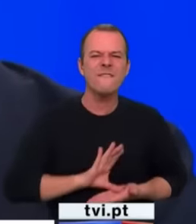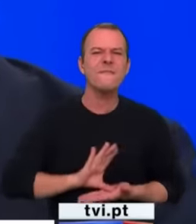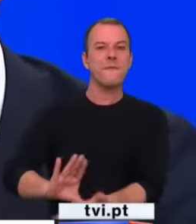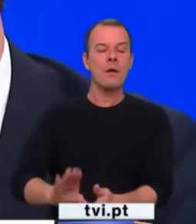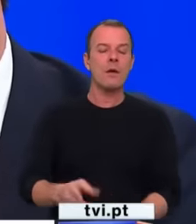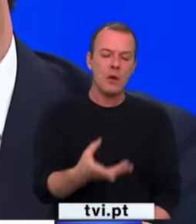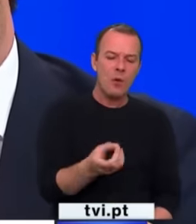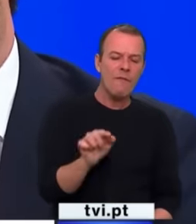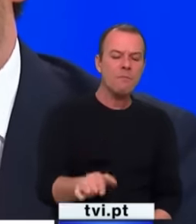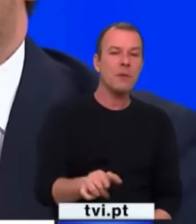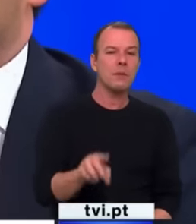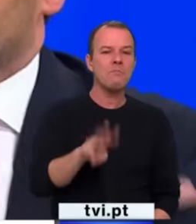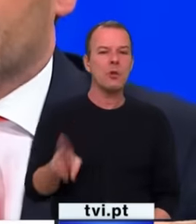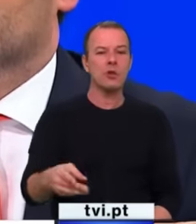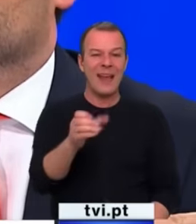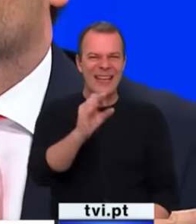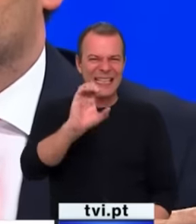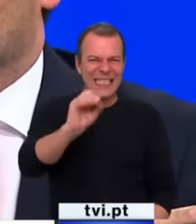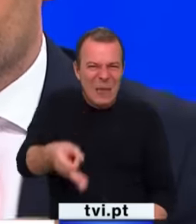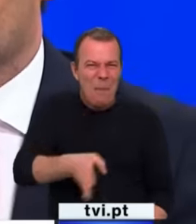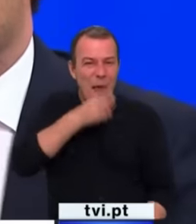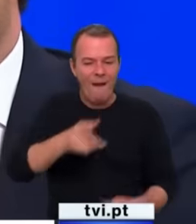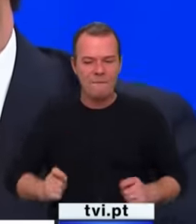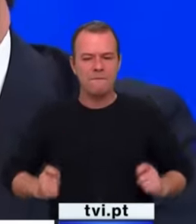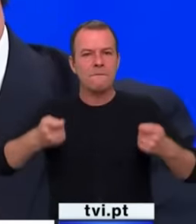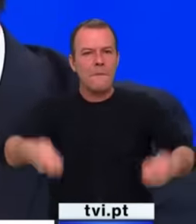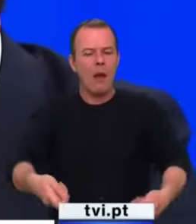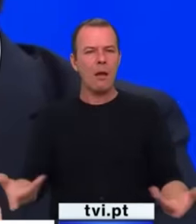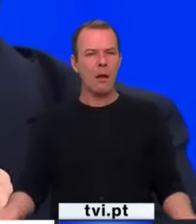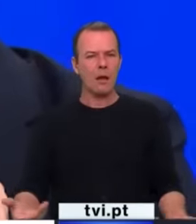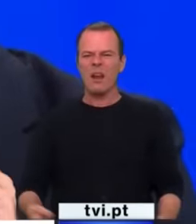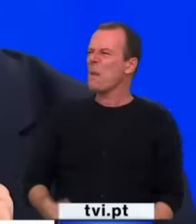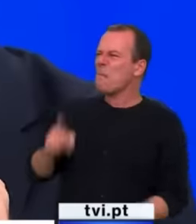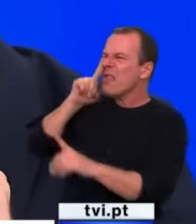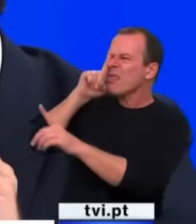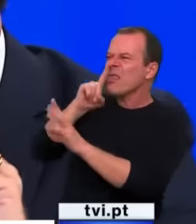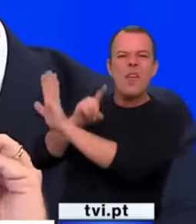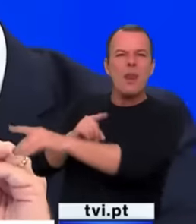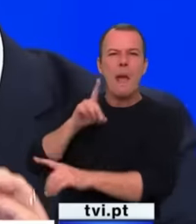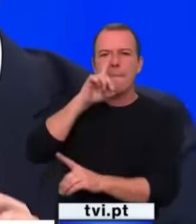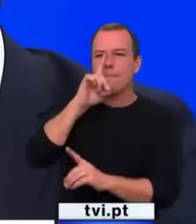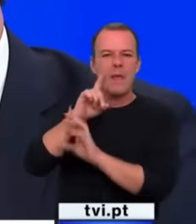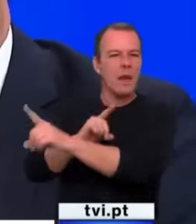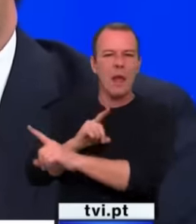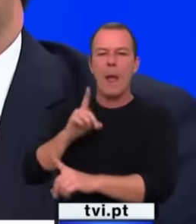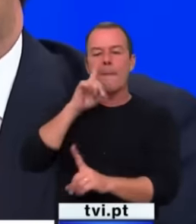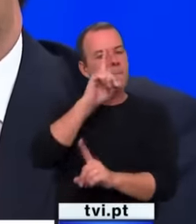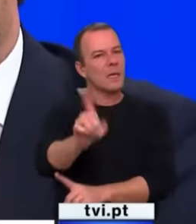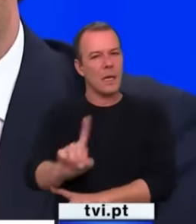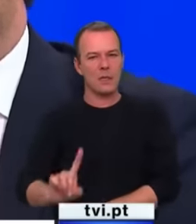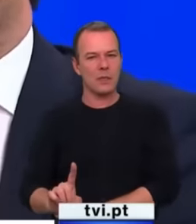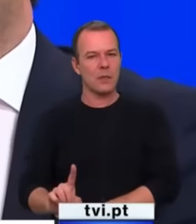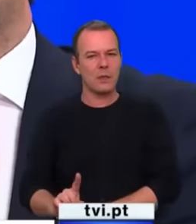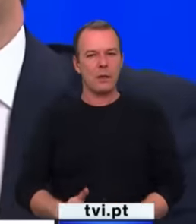mil milhões de euros na CP, para agora dizer que tem isso lucro. Isso é mentira, não houve injeção nenhuma, foi um acerto de contas com o Estado. Não diga mentiras, está bem? Não diga mentiras. Que o Pedro